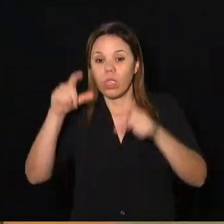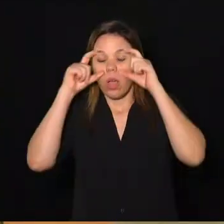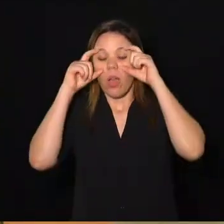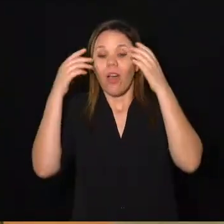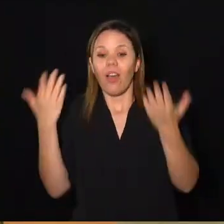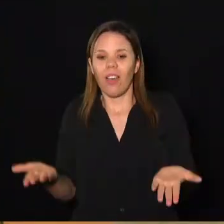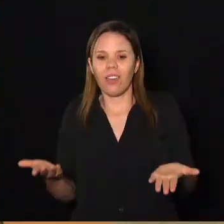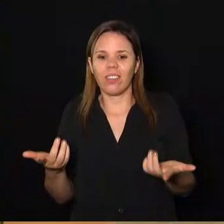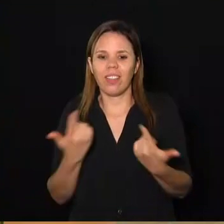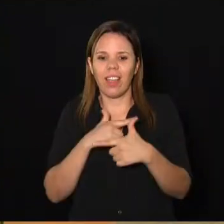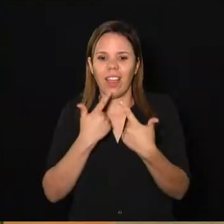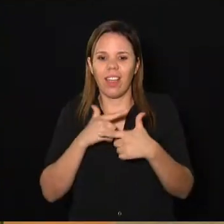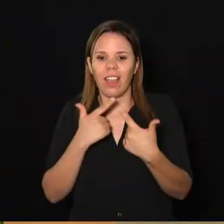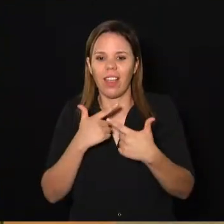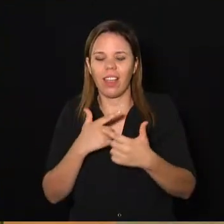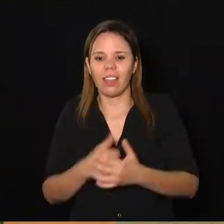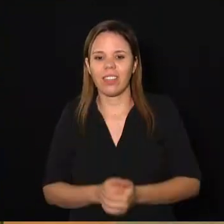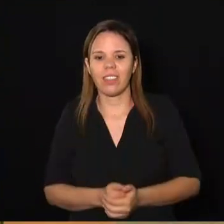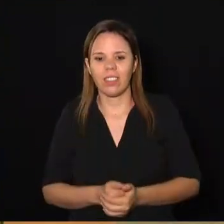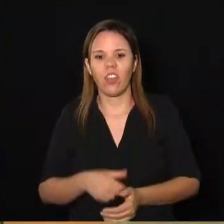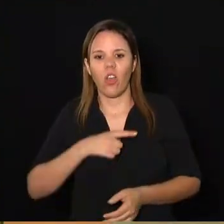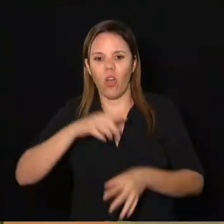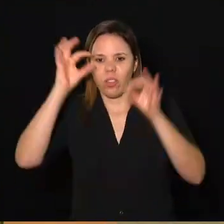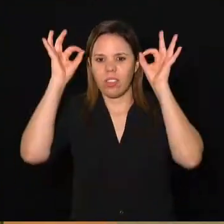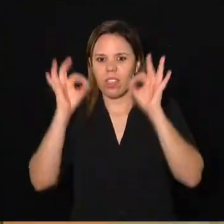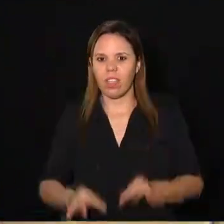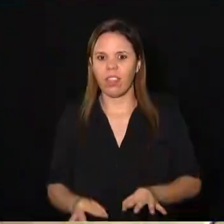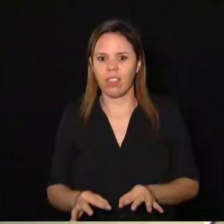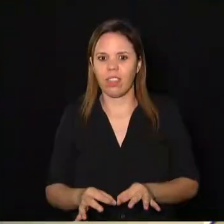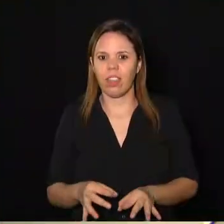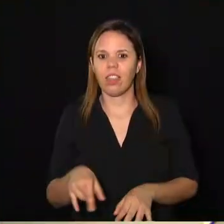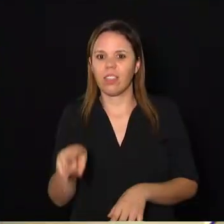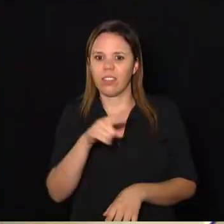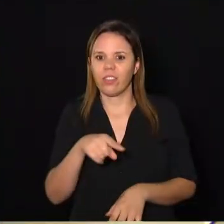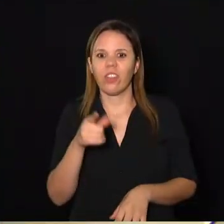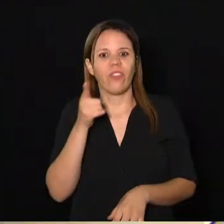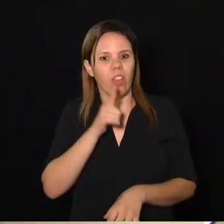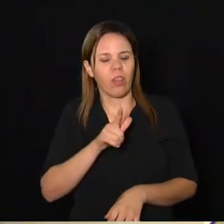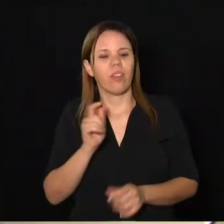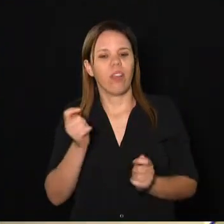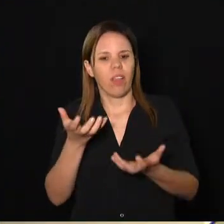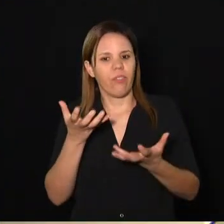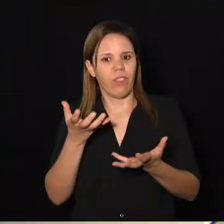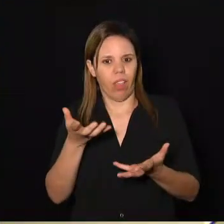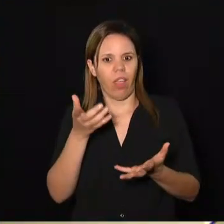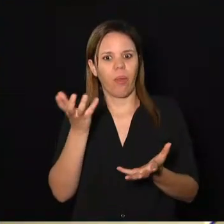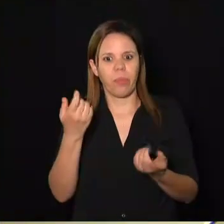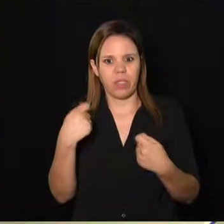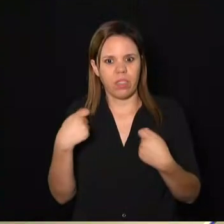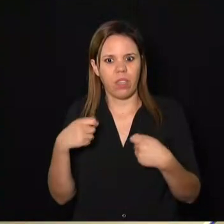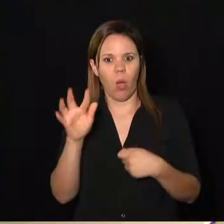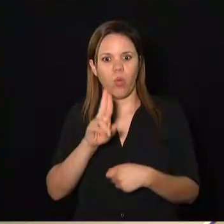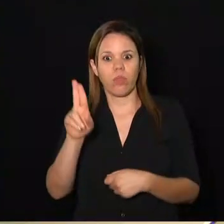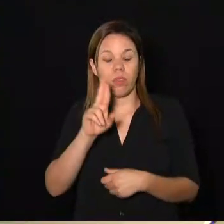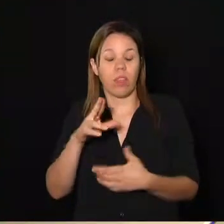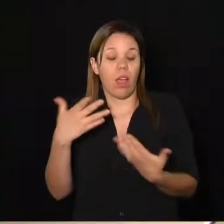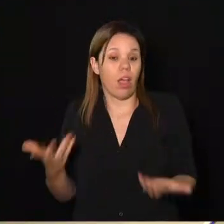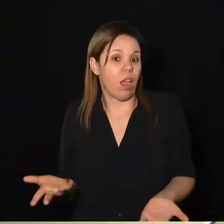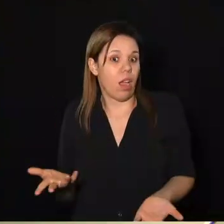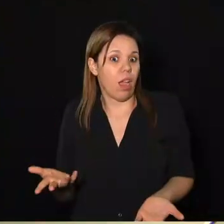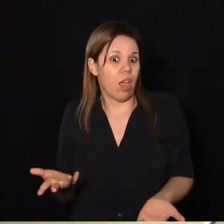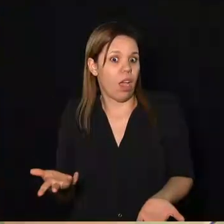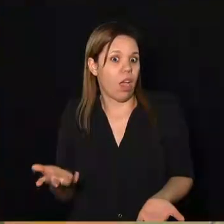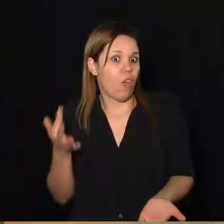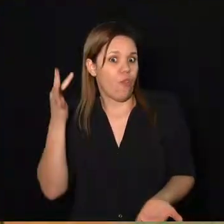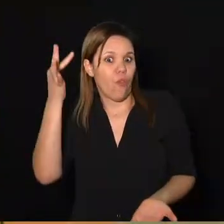eu ainda não mas com certeza daqui a tempo sim chega lá chega lá chega lá todo mundo vai